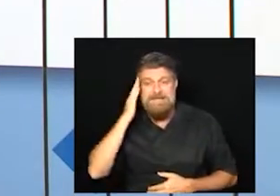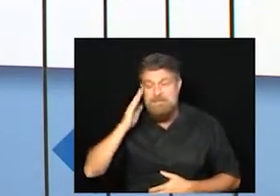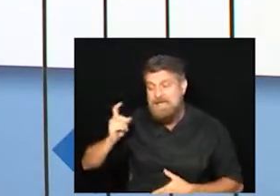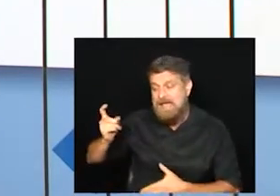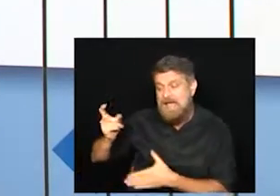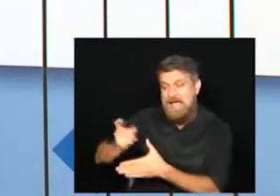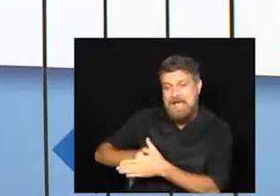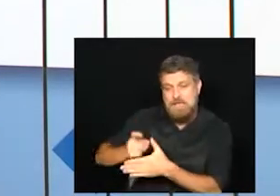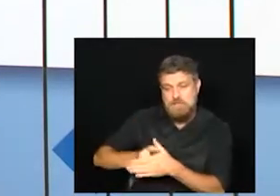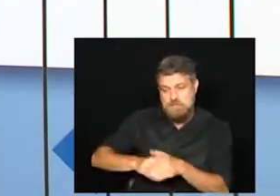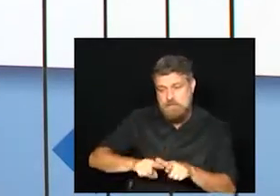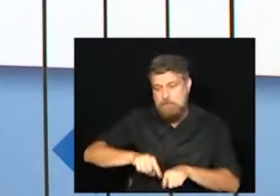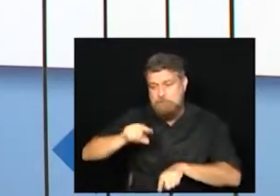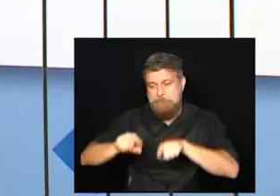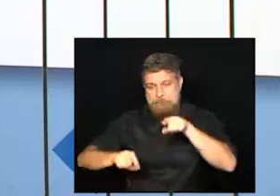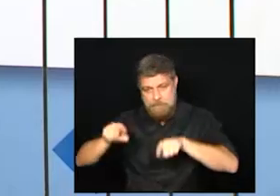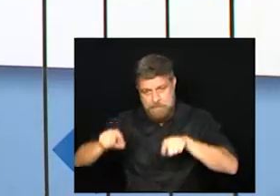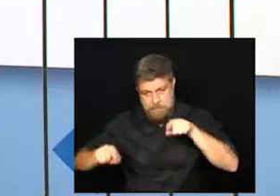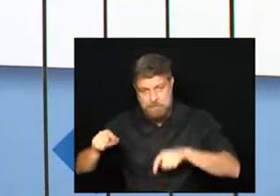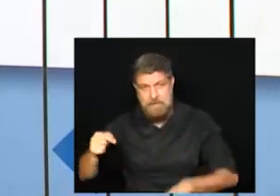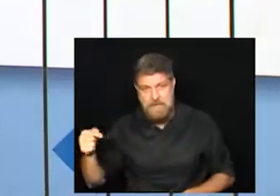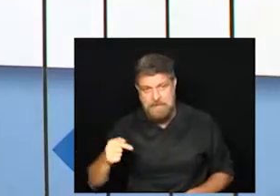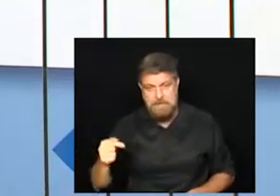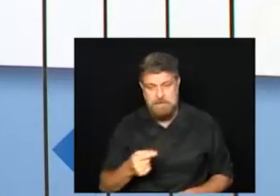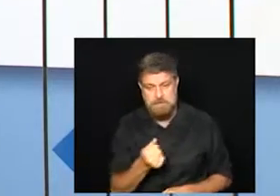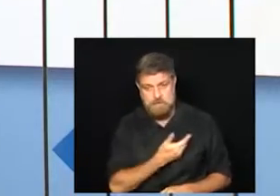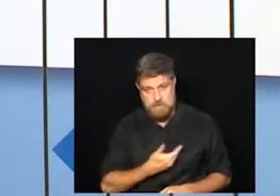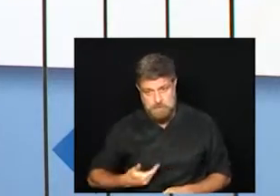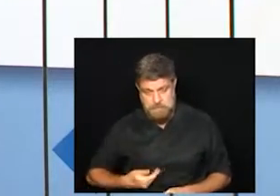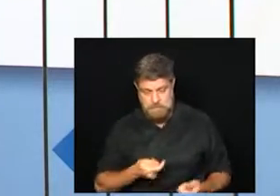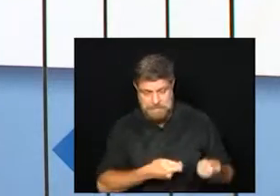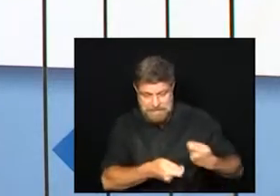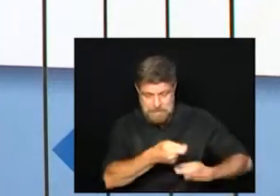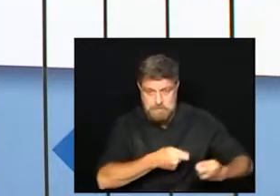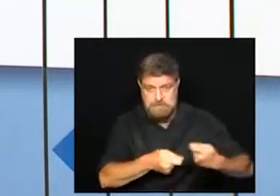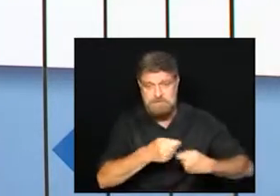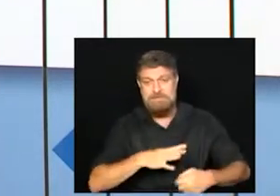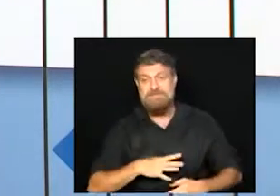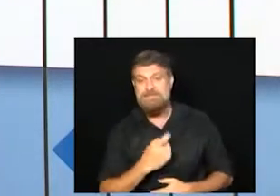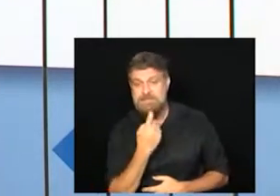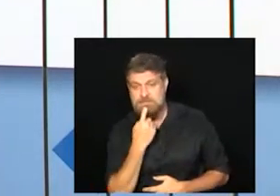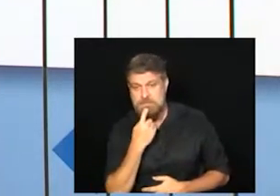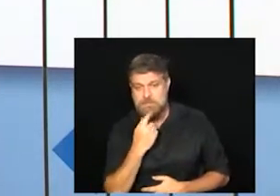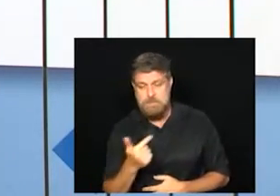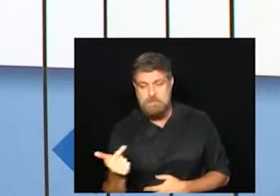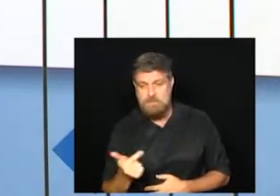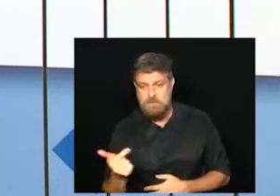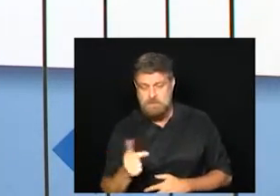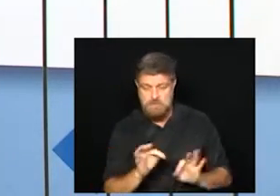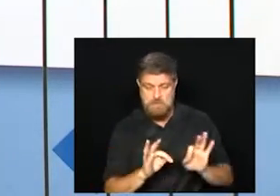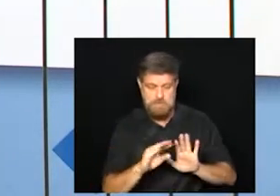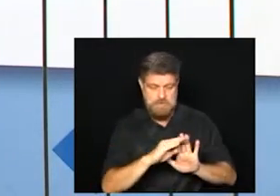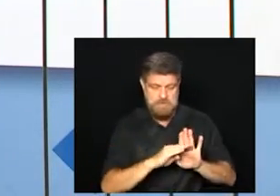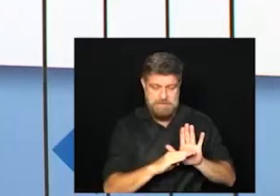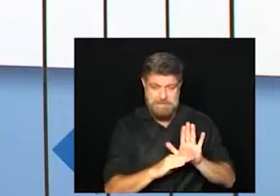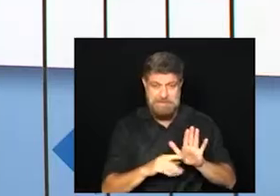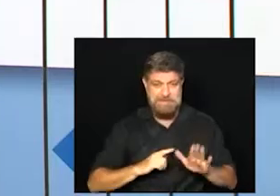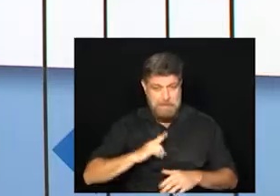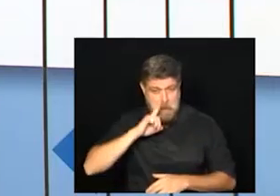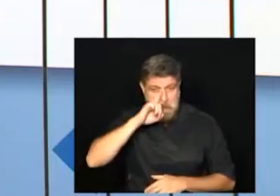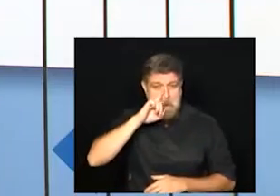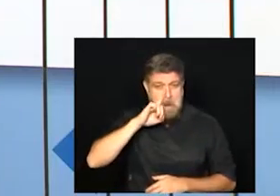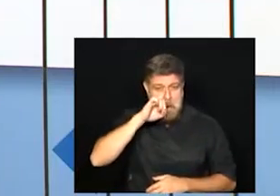flutuante e fundada ou consolidada na administração pública. O segundo trata da divulgação dos riscos